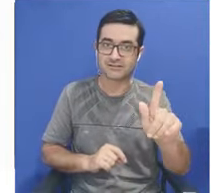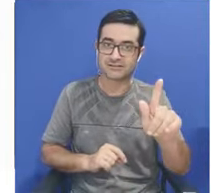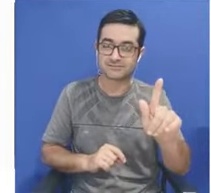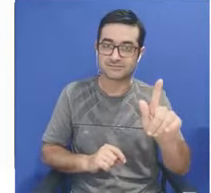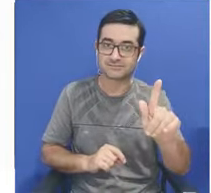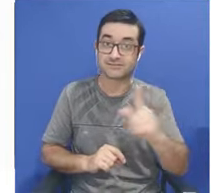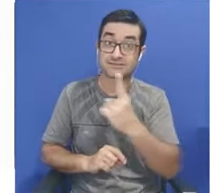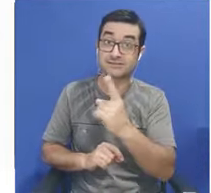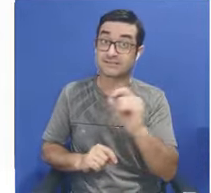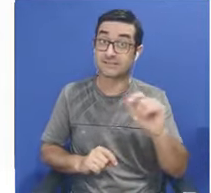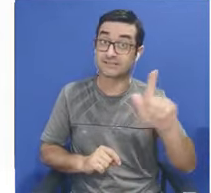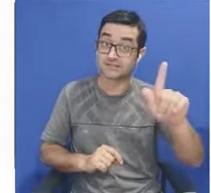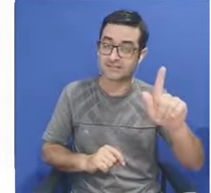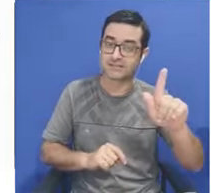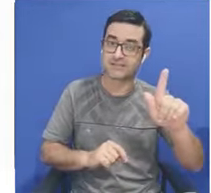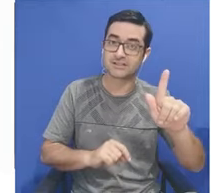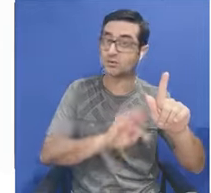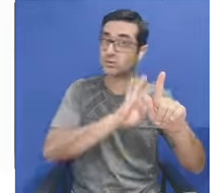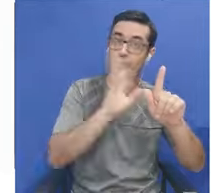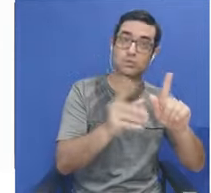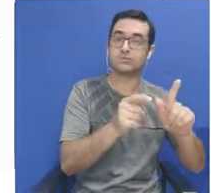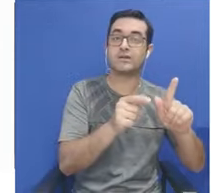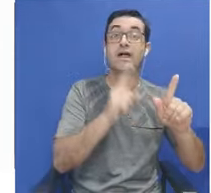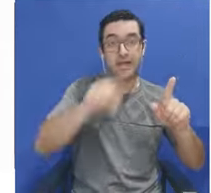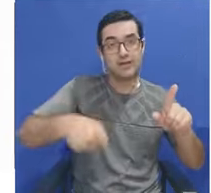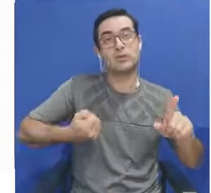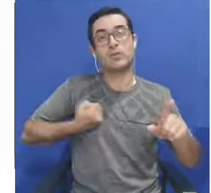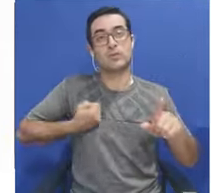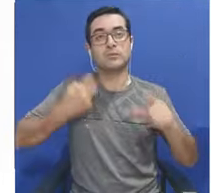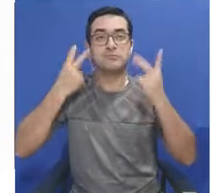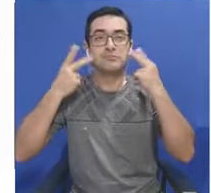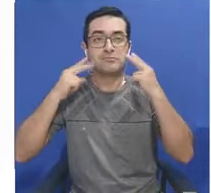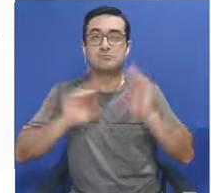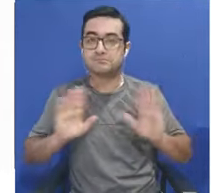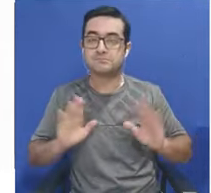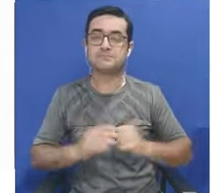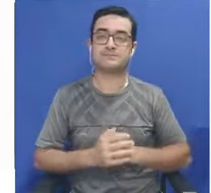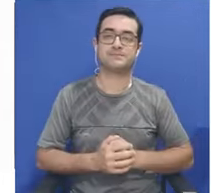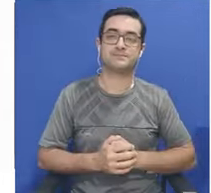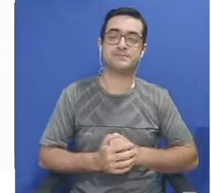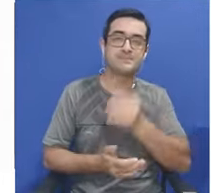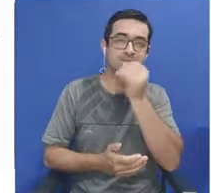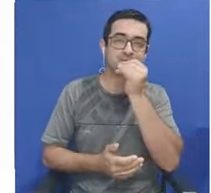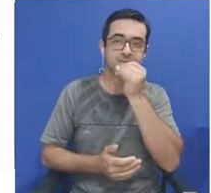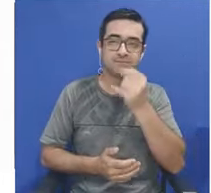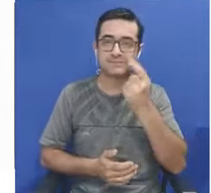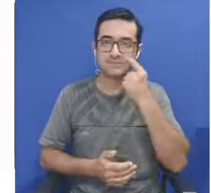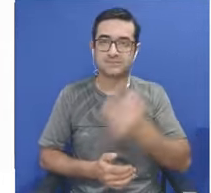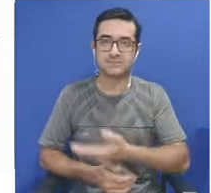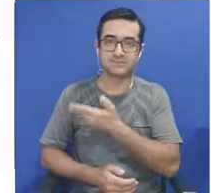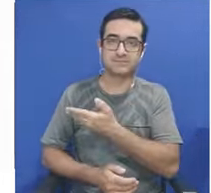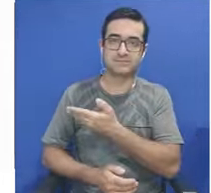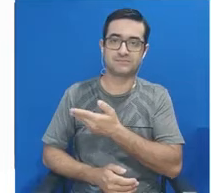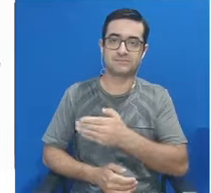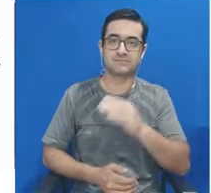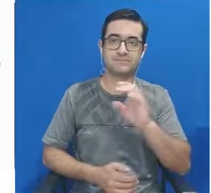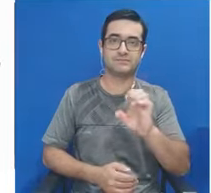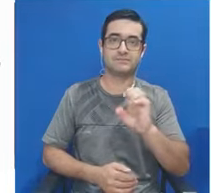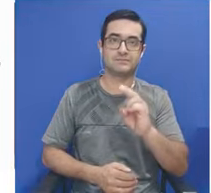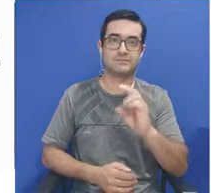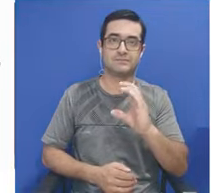Vamos pegar o exemplo do eucaliptol, que a gente já tinha feito. Só que eu vou considerar que eu tenho 100 gramas. Por quê?